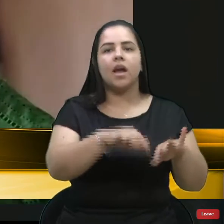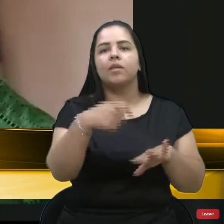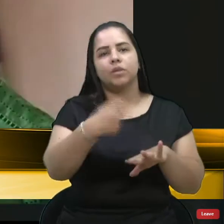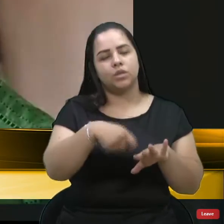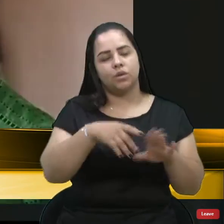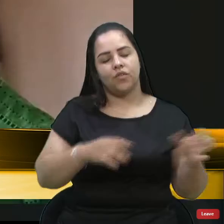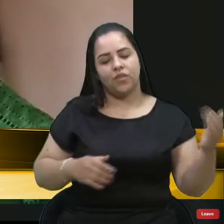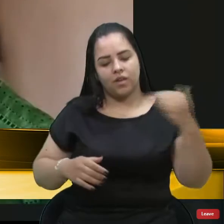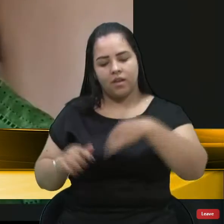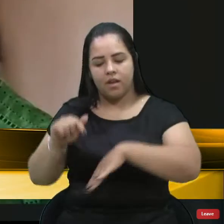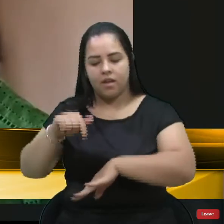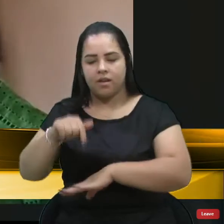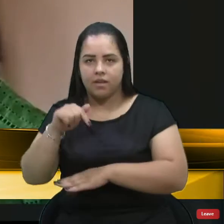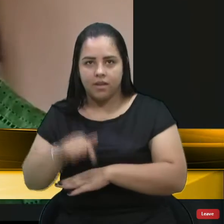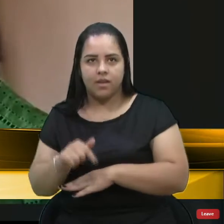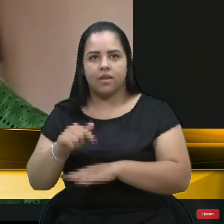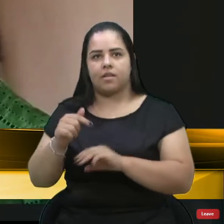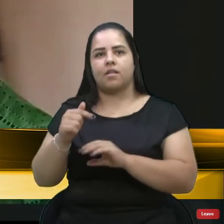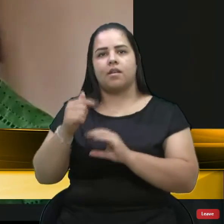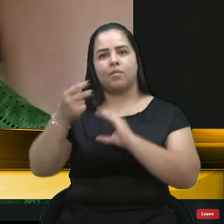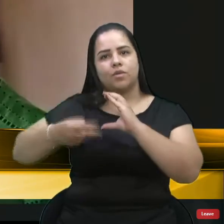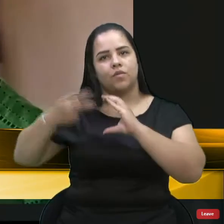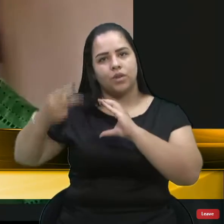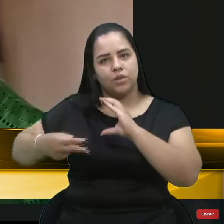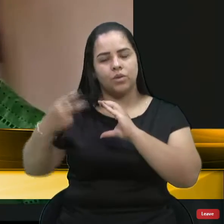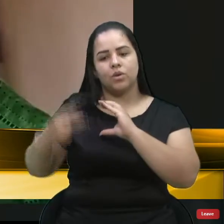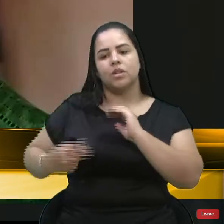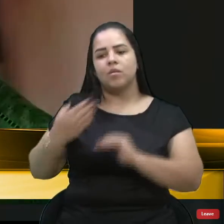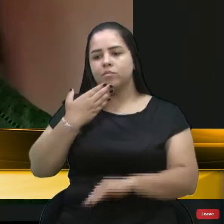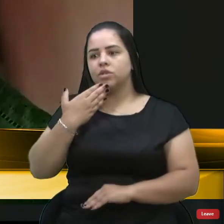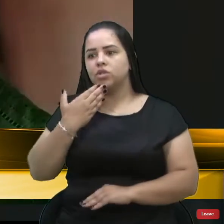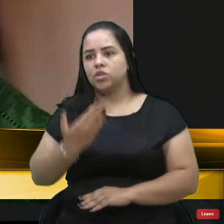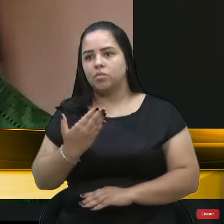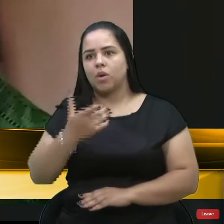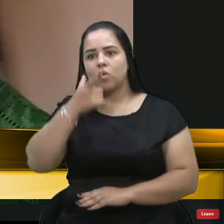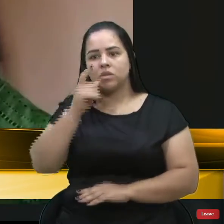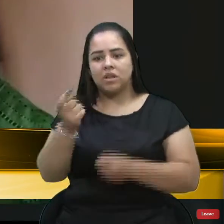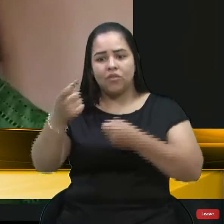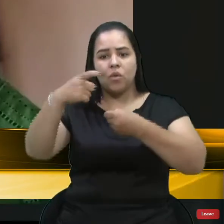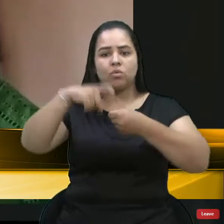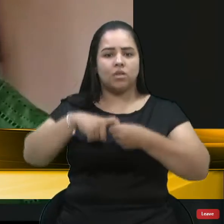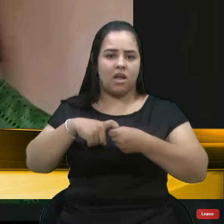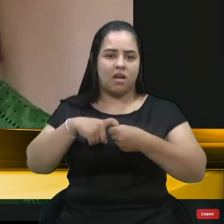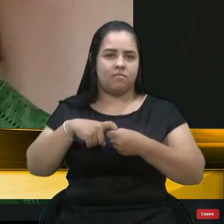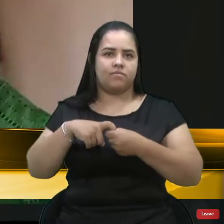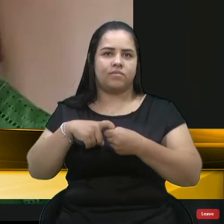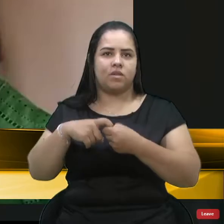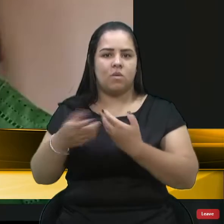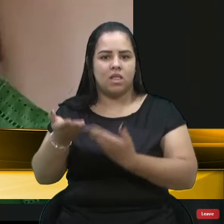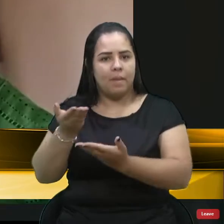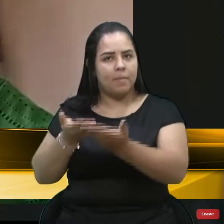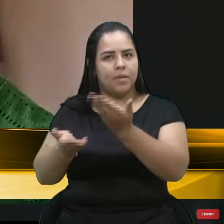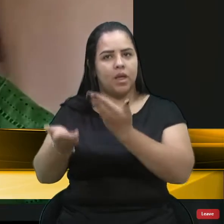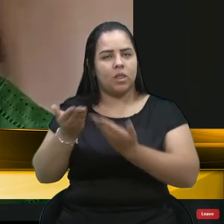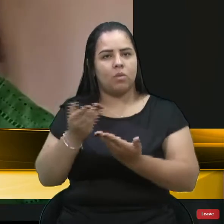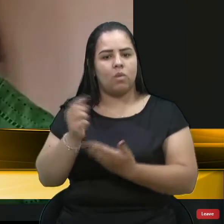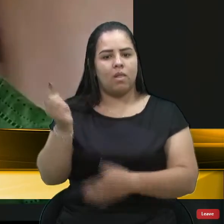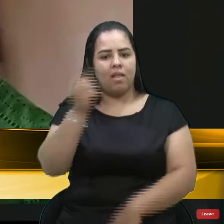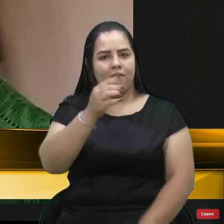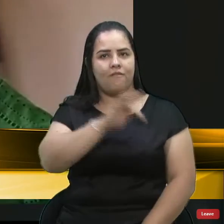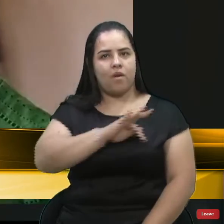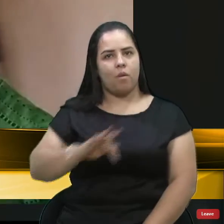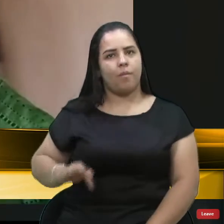com que elas viessem com essa reivindicação muito forte de retorno aos atendimentos em Farroupilha, né? Sabemos